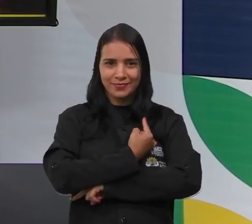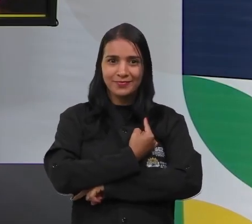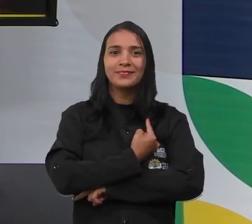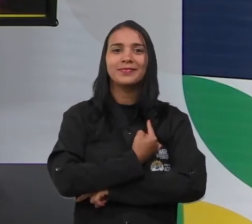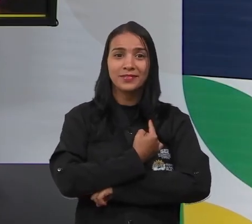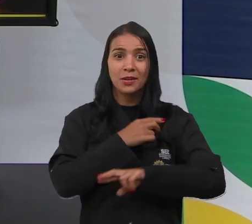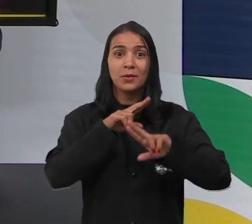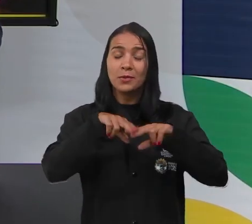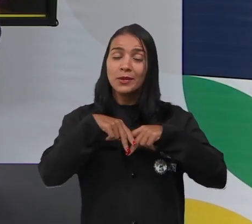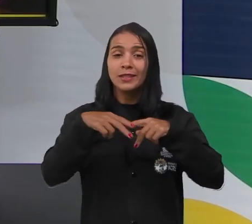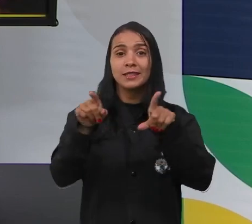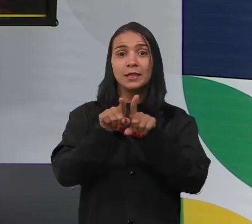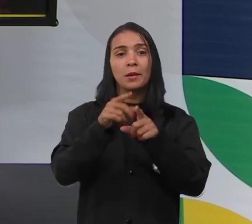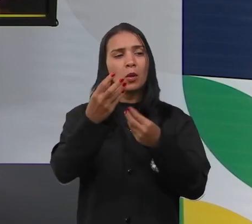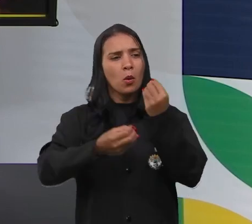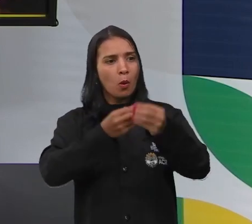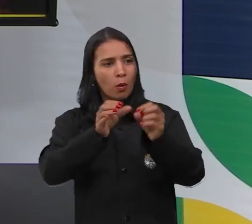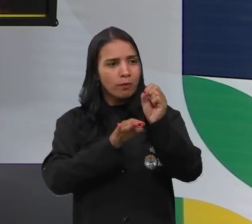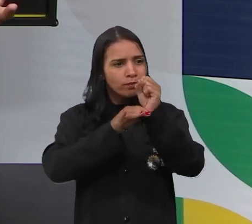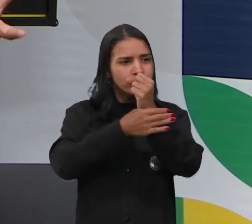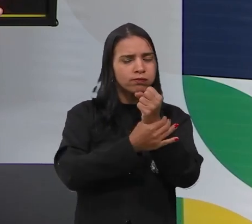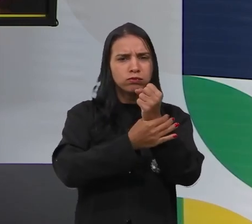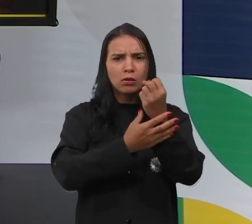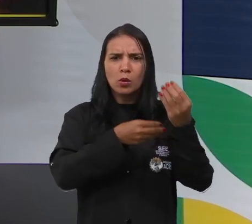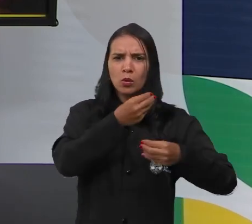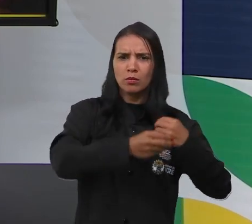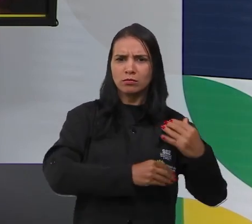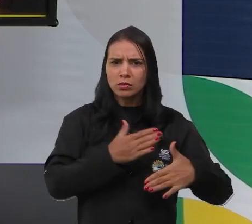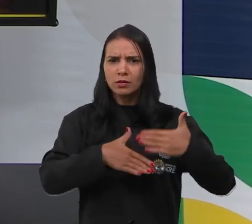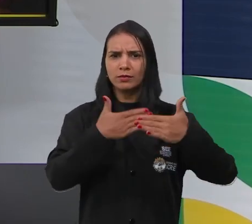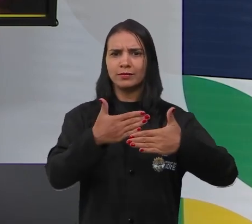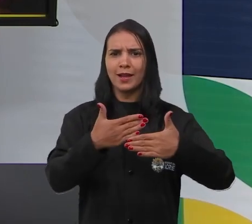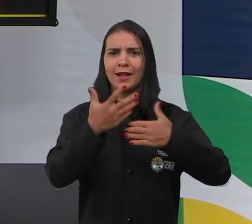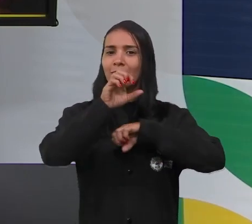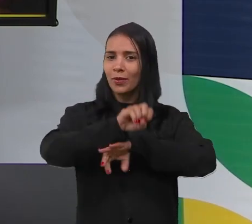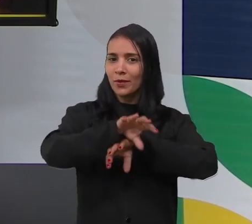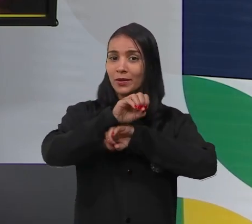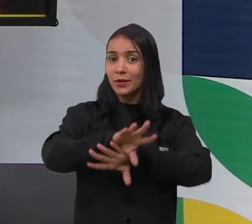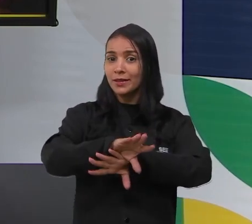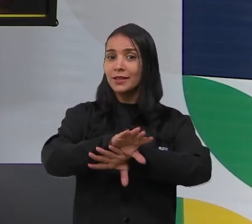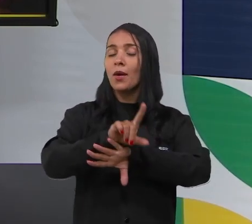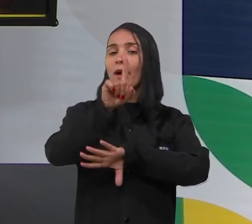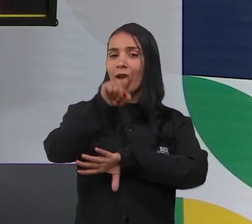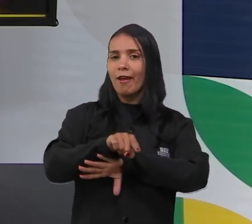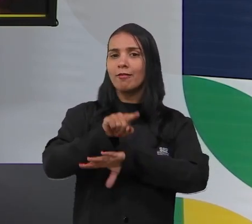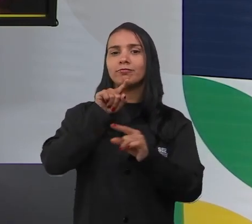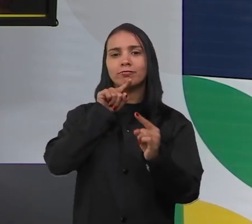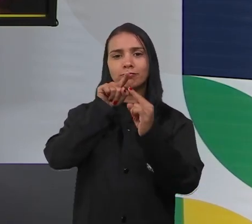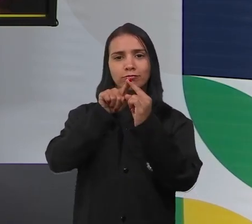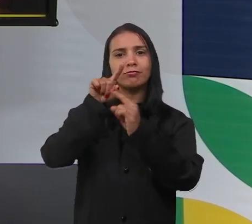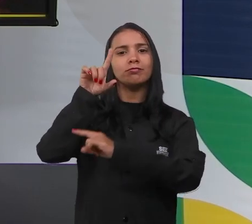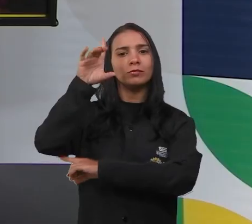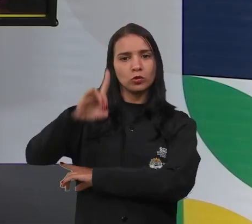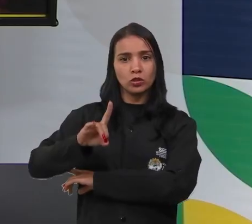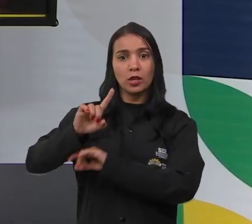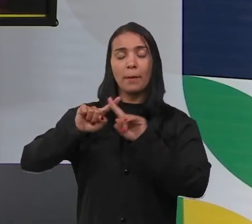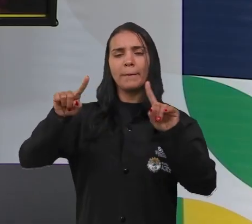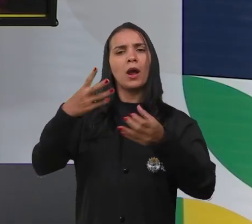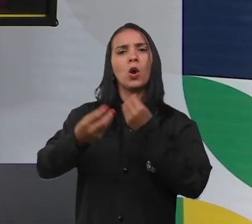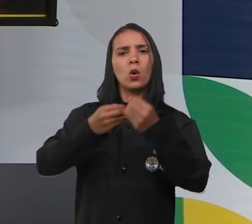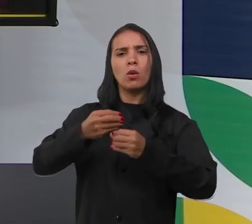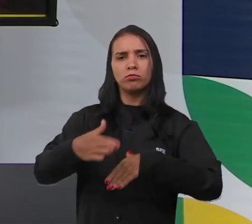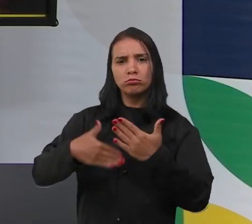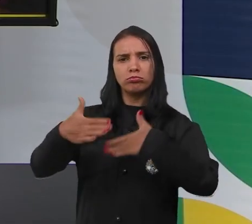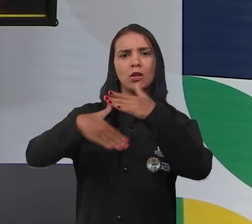que, como isso pode ser desenvolvido? Por exemplo, a educação. Então, para ter educação, vamos garantir algum instrumento. O que a gente